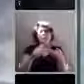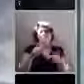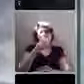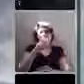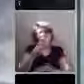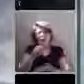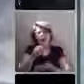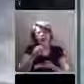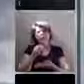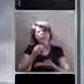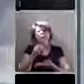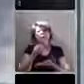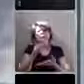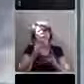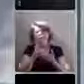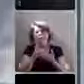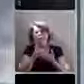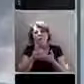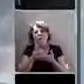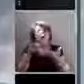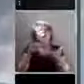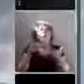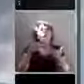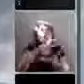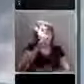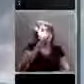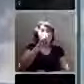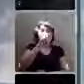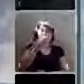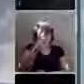na continuidade, na página 51,